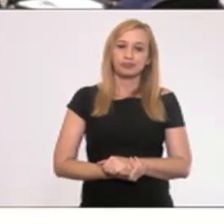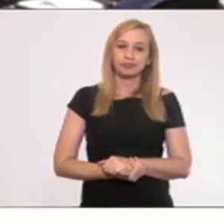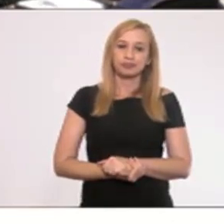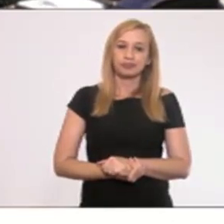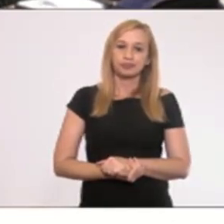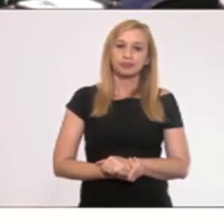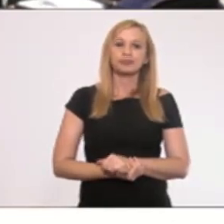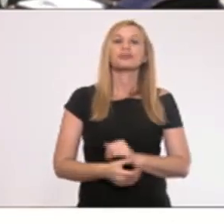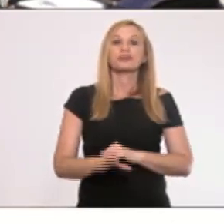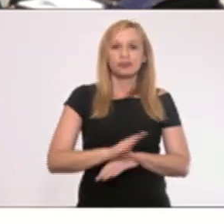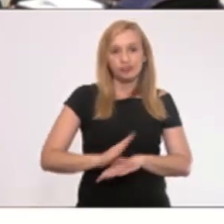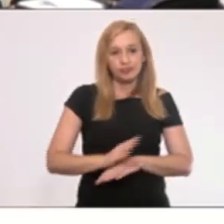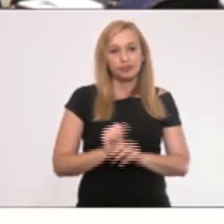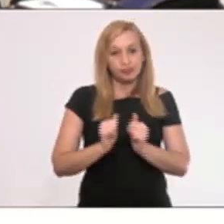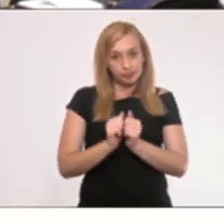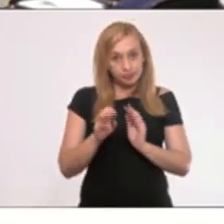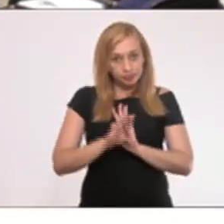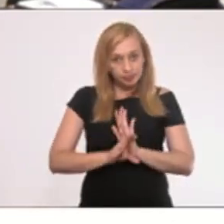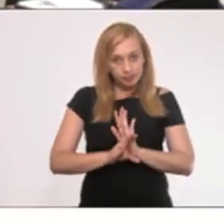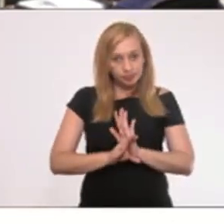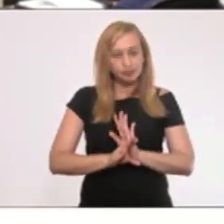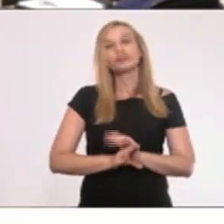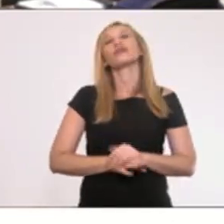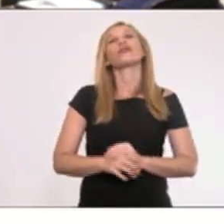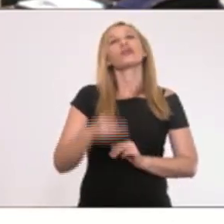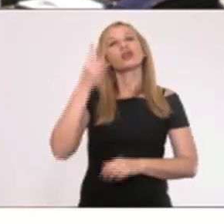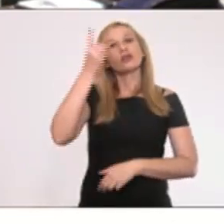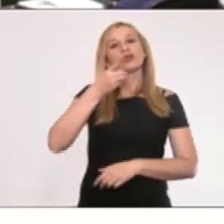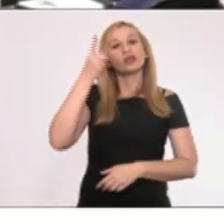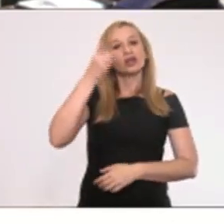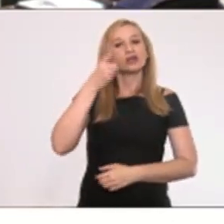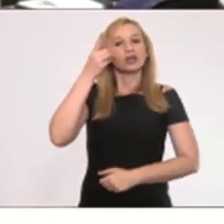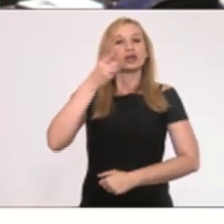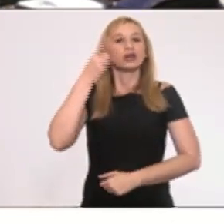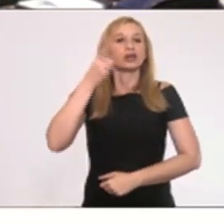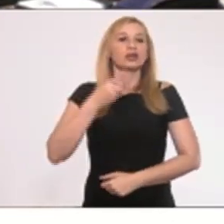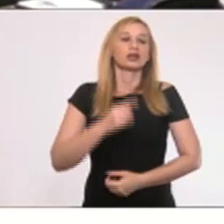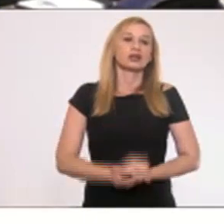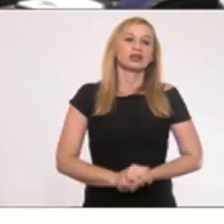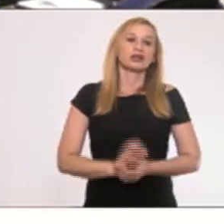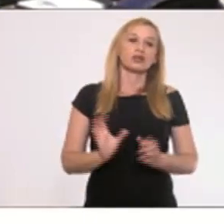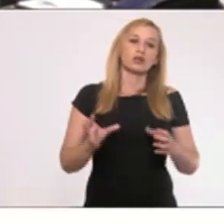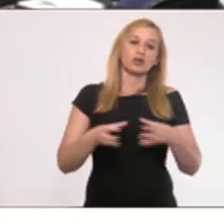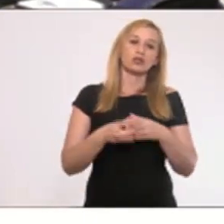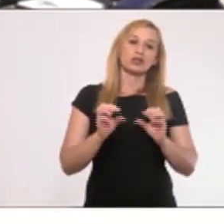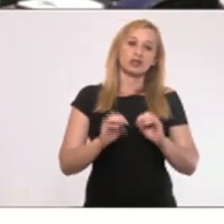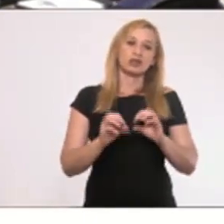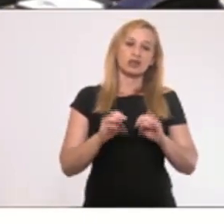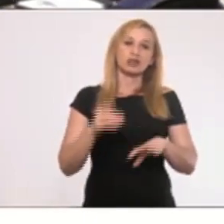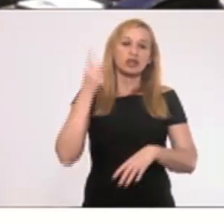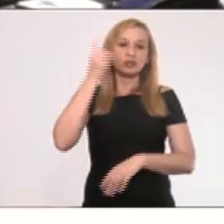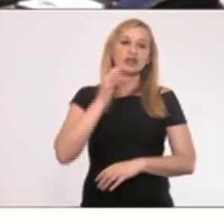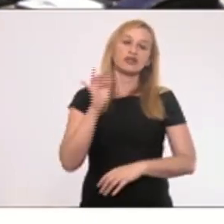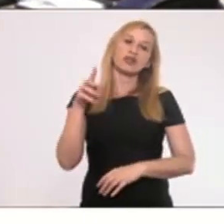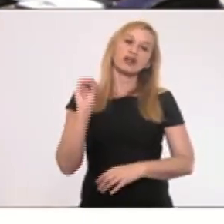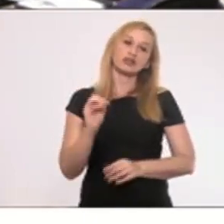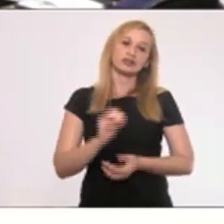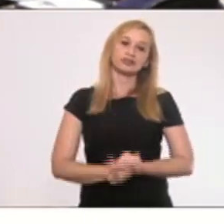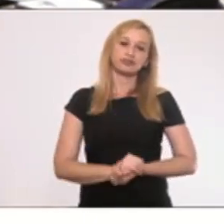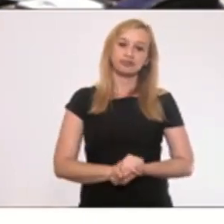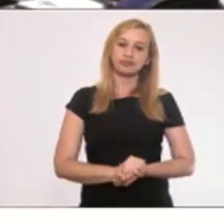Pela constitucionalidade com emendas. Deputado. Pela Comissão de Educação, deputado Flávio